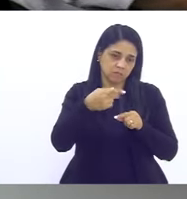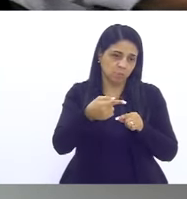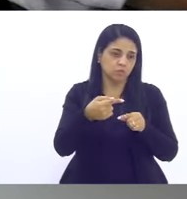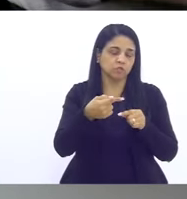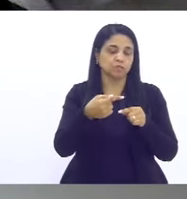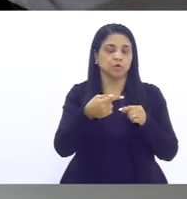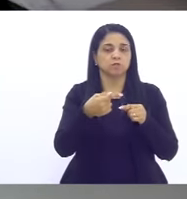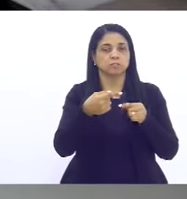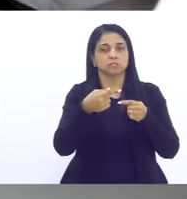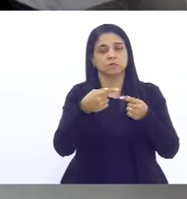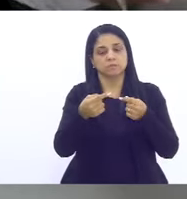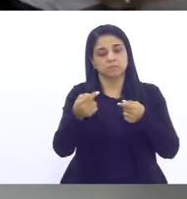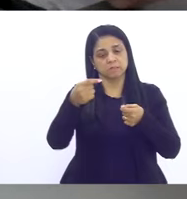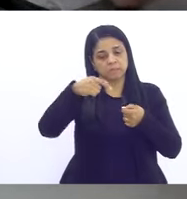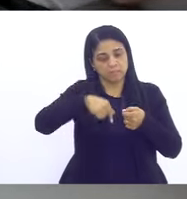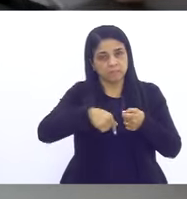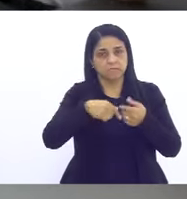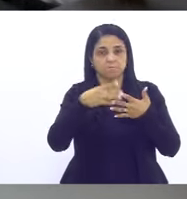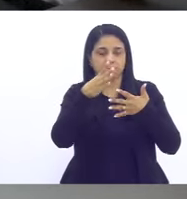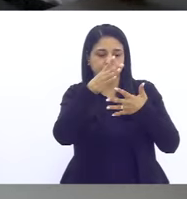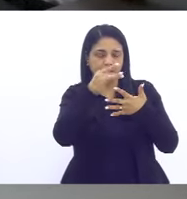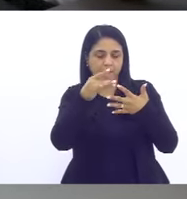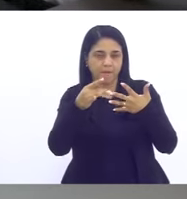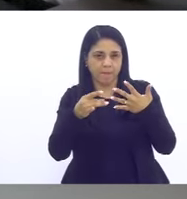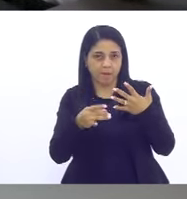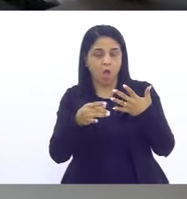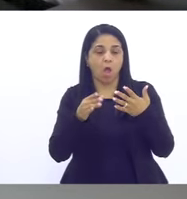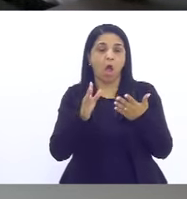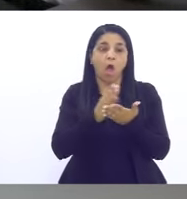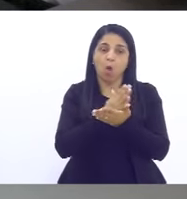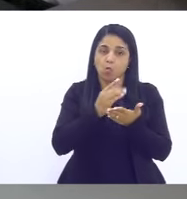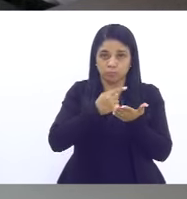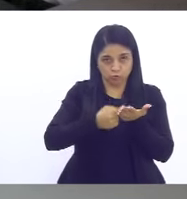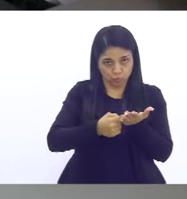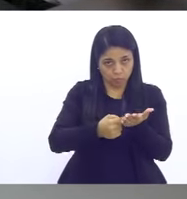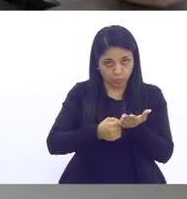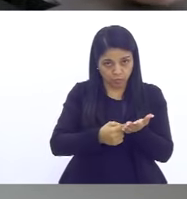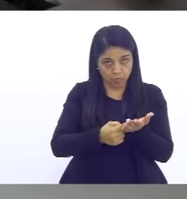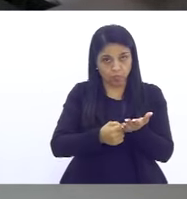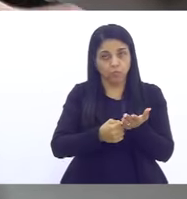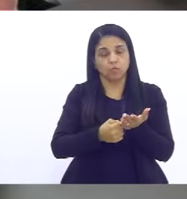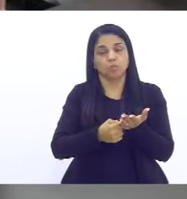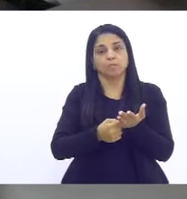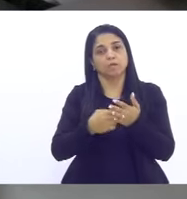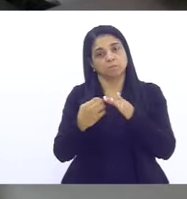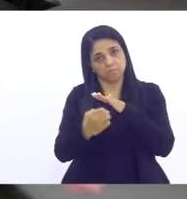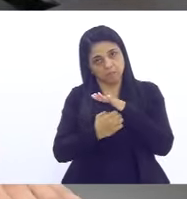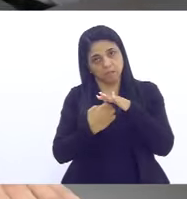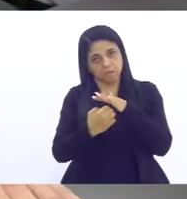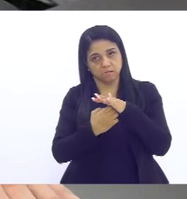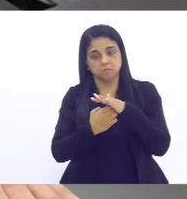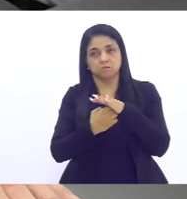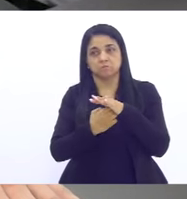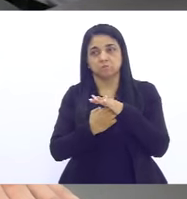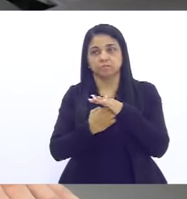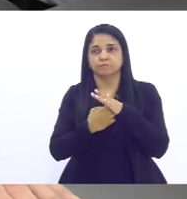no detalhe. Algumas foram cumpridas pela companhia, outras... Vou dar um exemplo, por